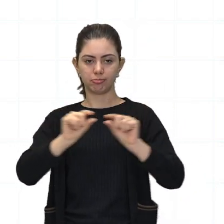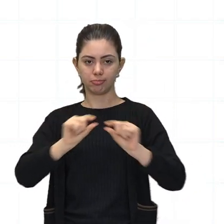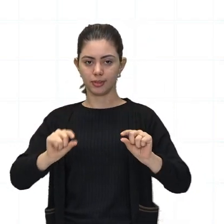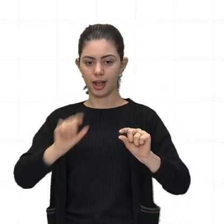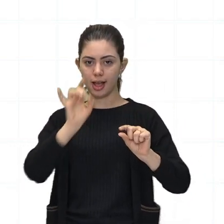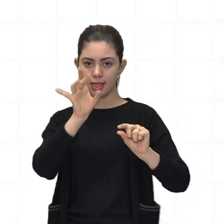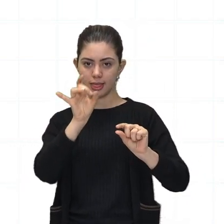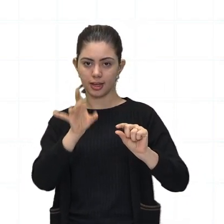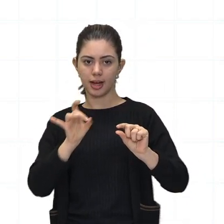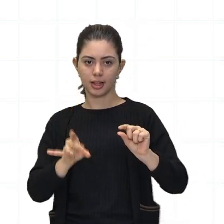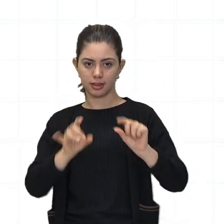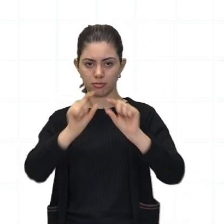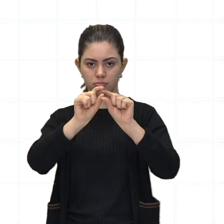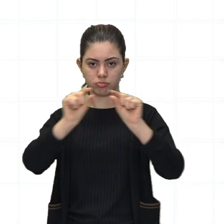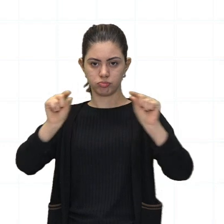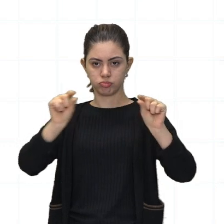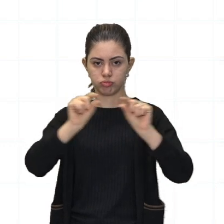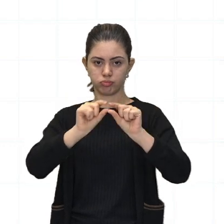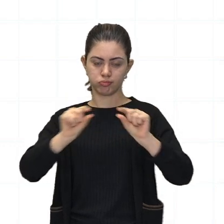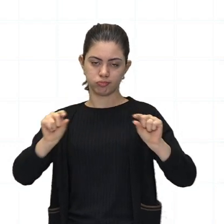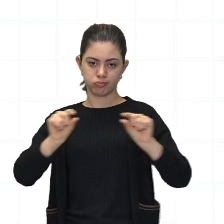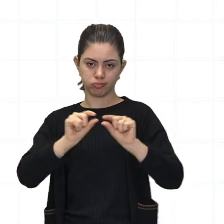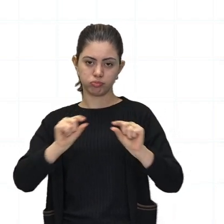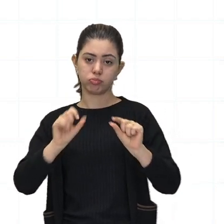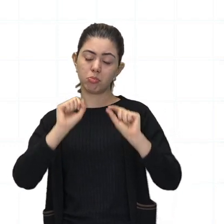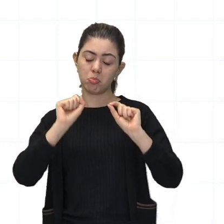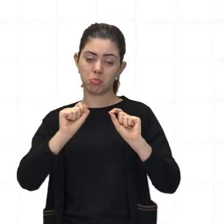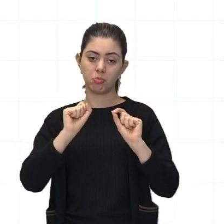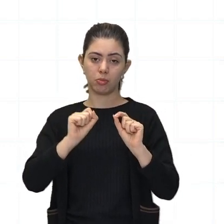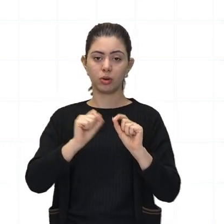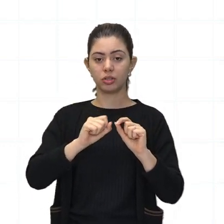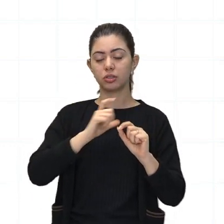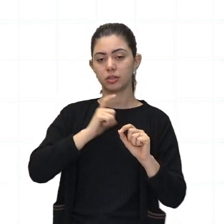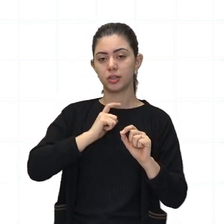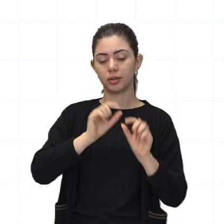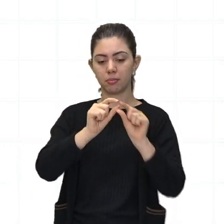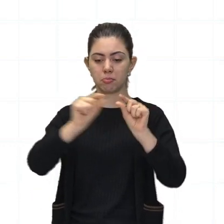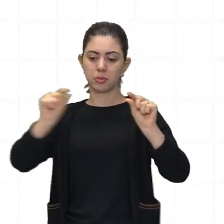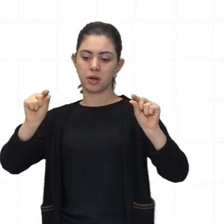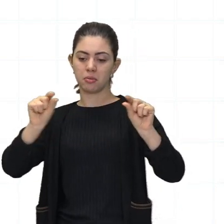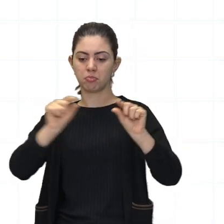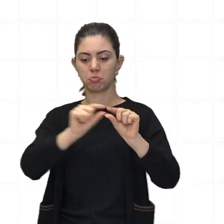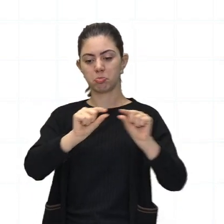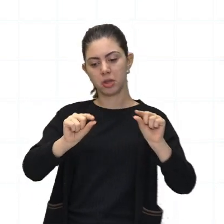versos podem variar em comprimento, seguir diferentes padrões de métrica e rima. A gente tem aí, então,